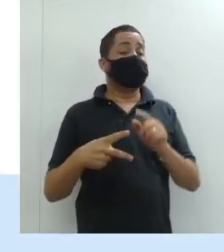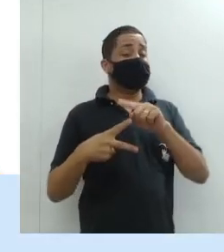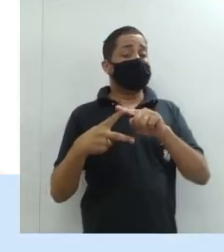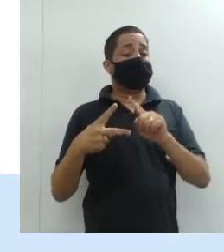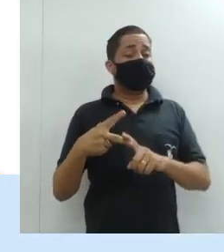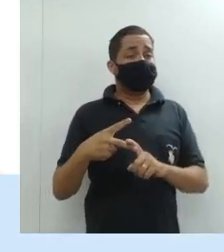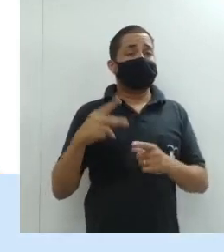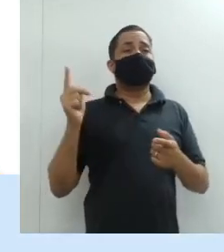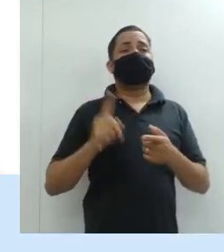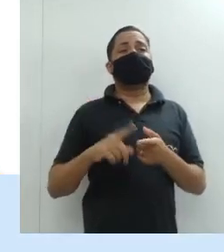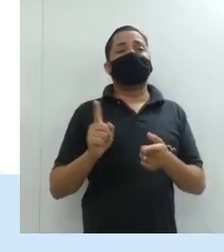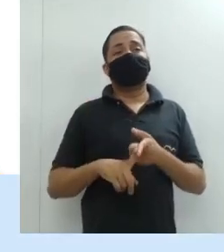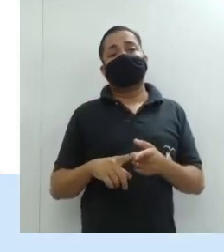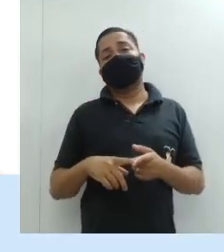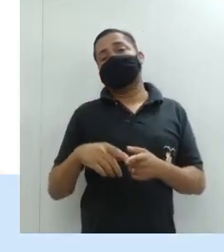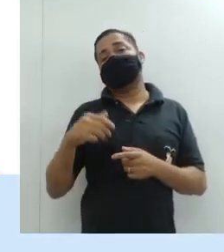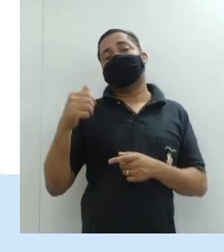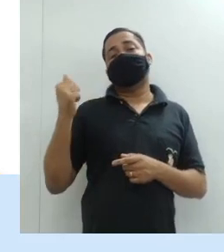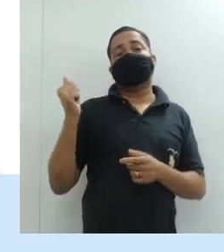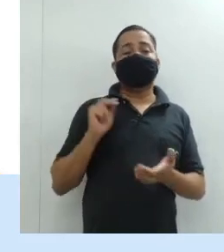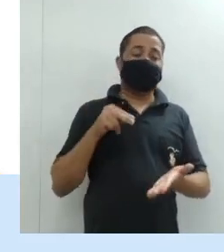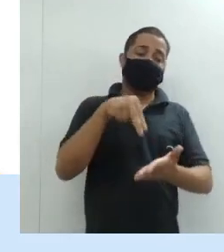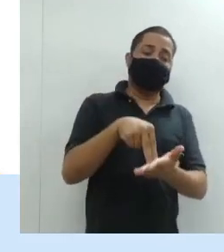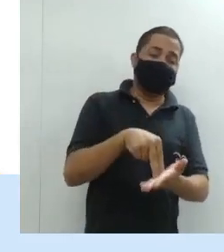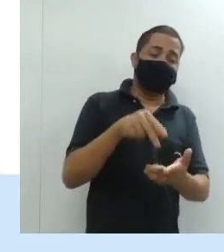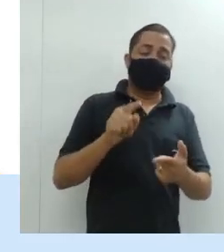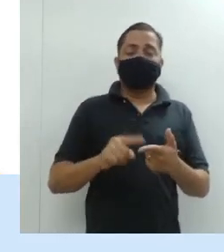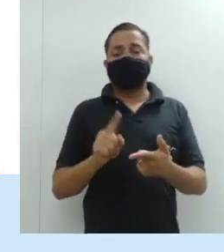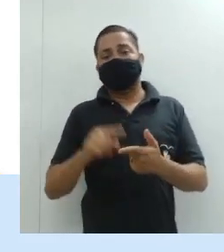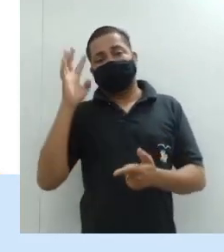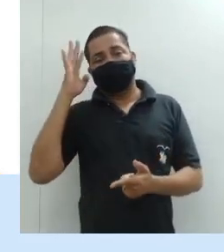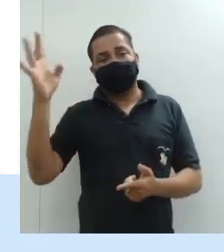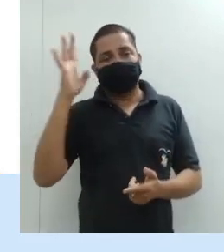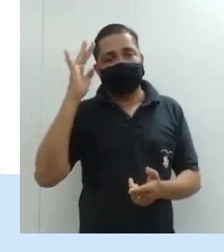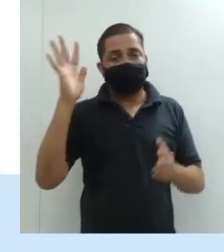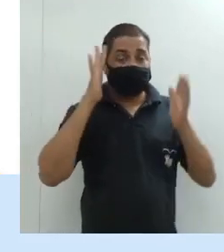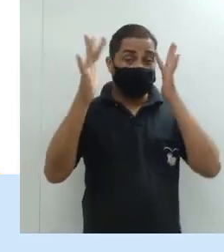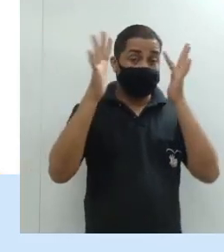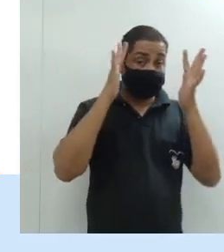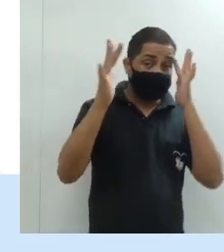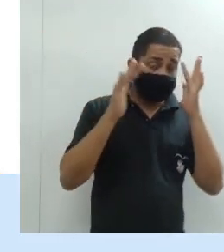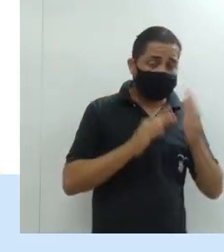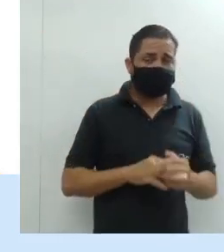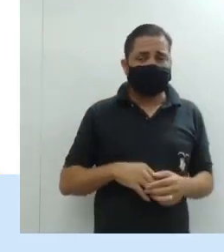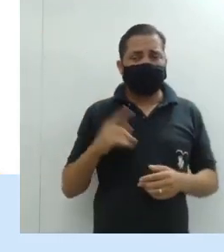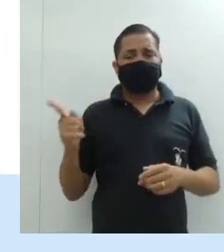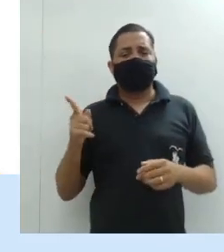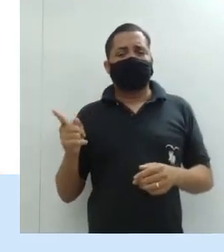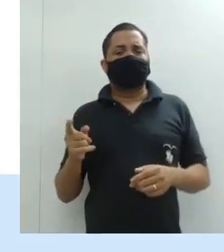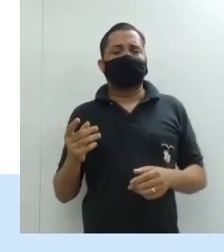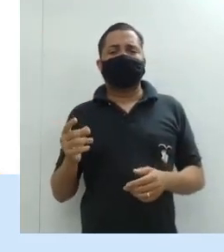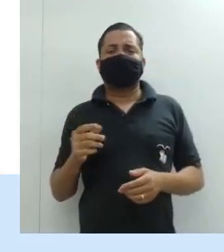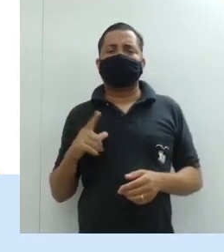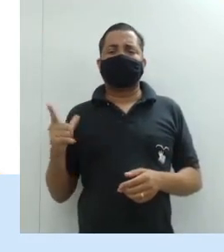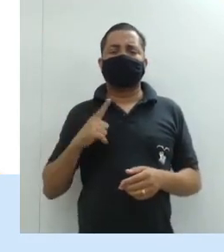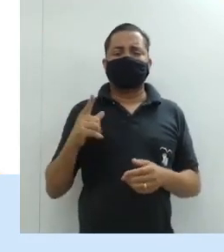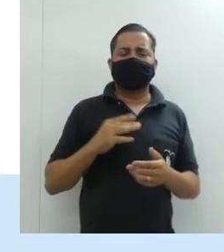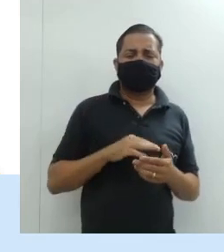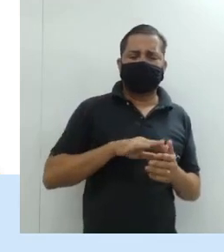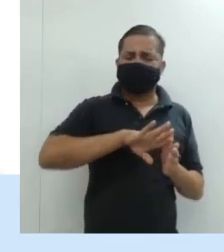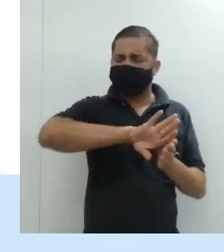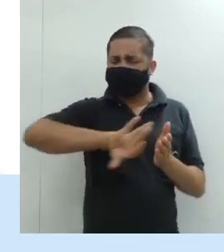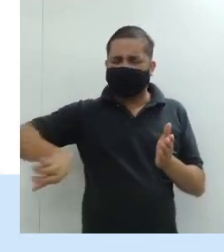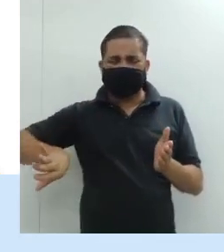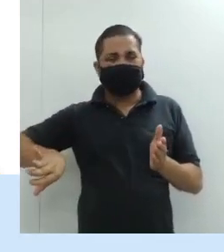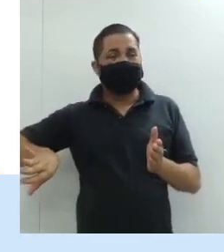pontos, tanto a atitude quanto a reflexão filosófica, elas nos botam o quê? Nos tiram daquele estado